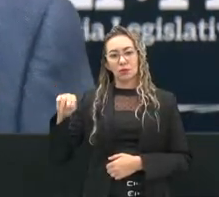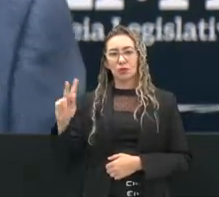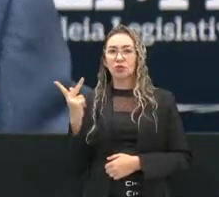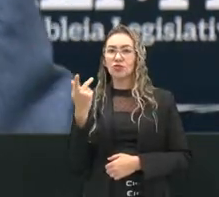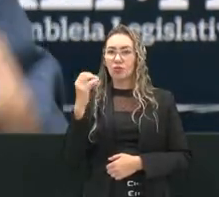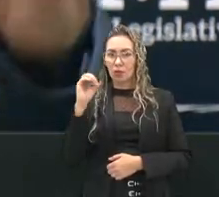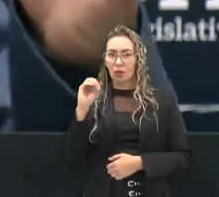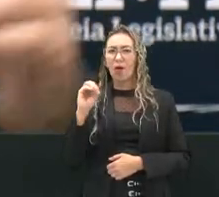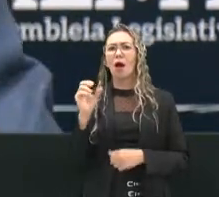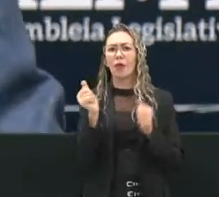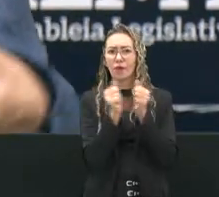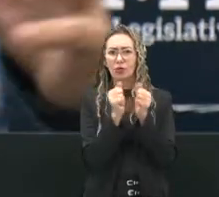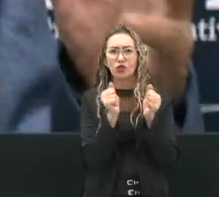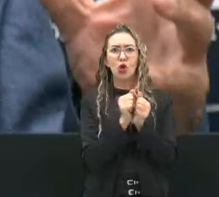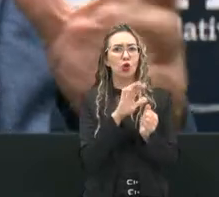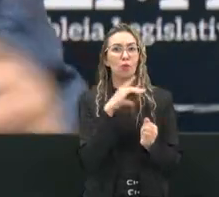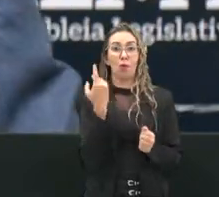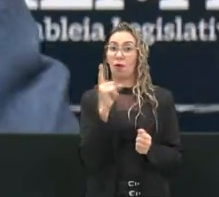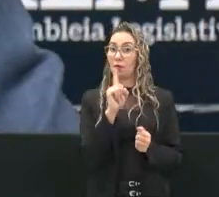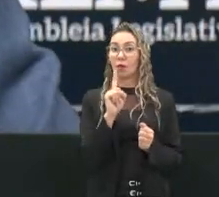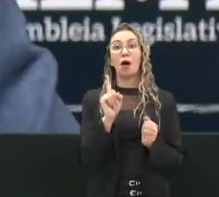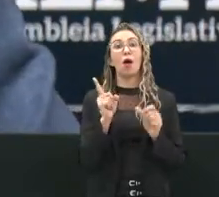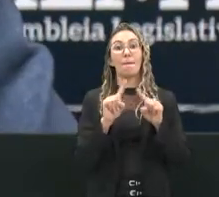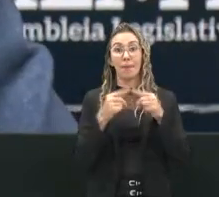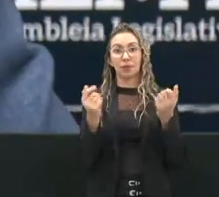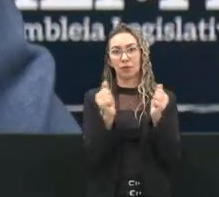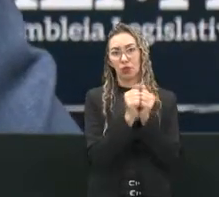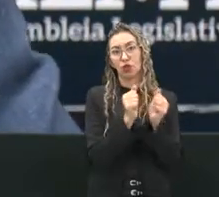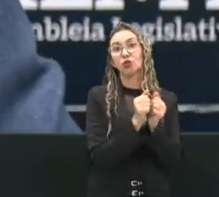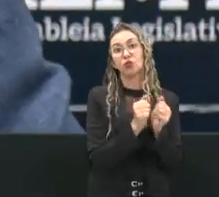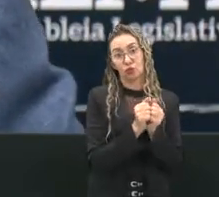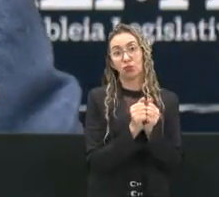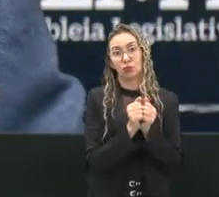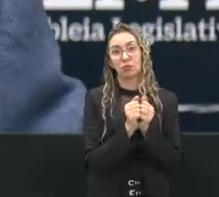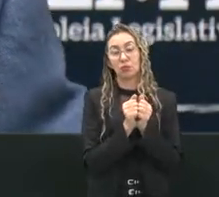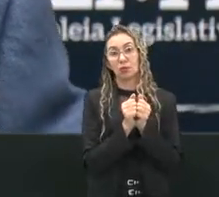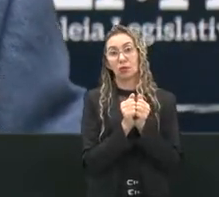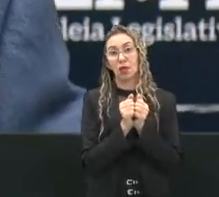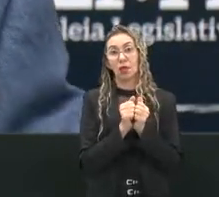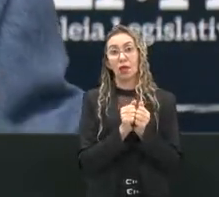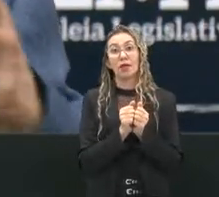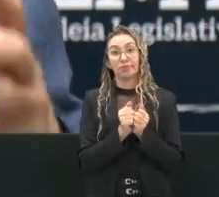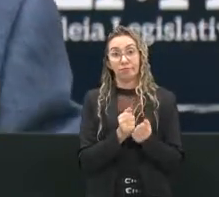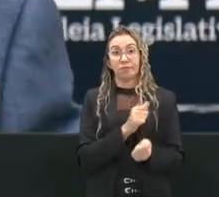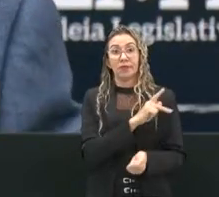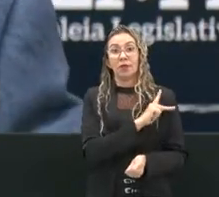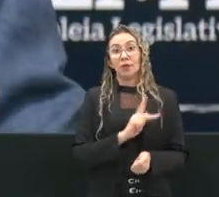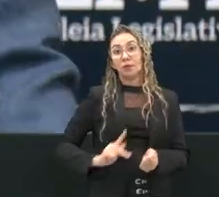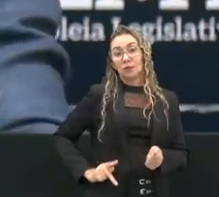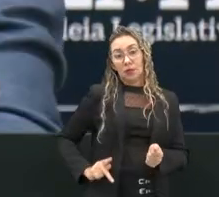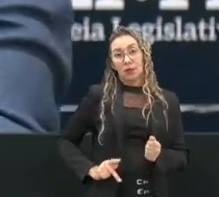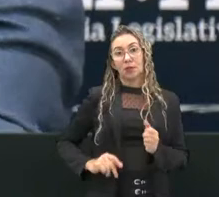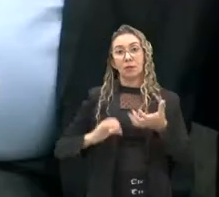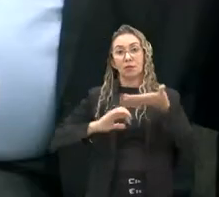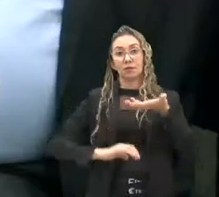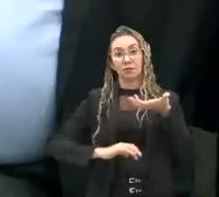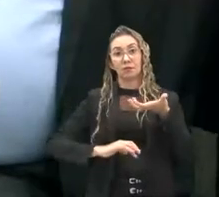também estava lá uma atriz e o presidente do Congresso, Filinto Miller. Aí eu passei a